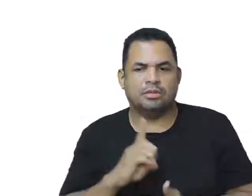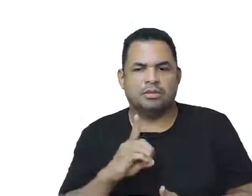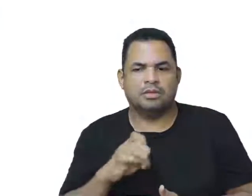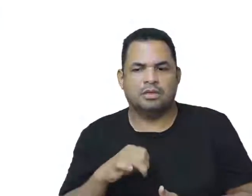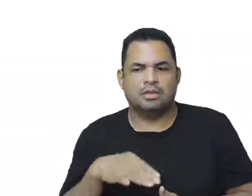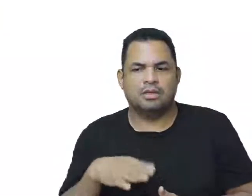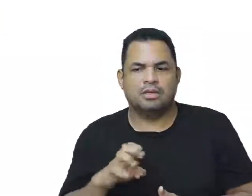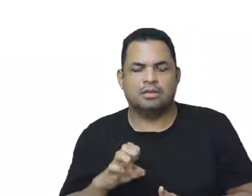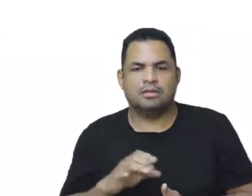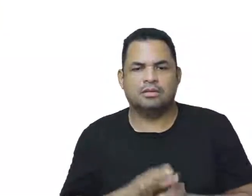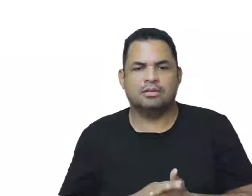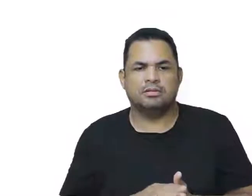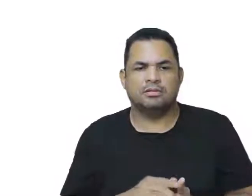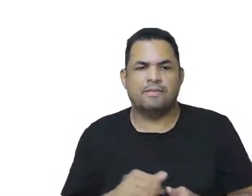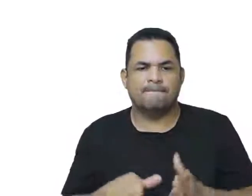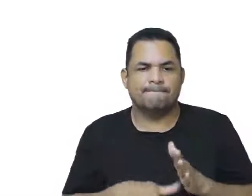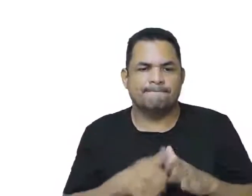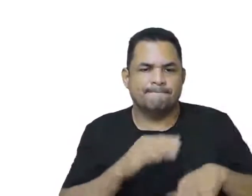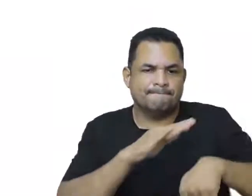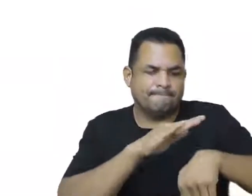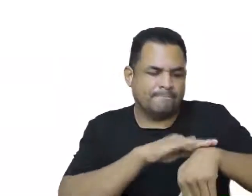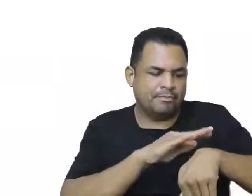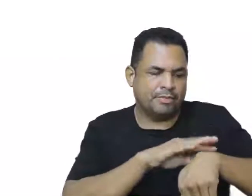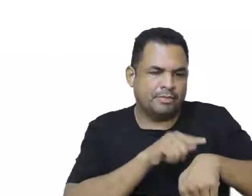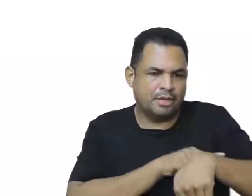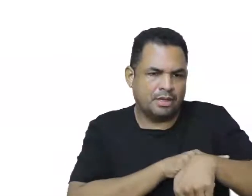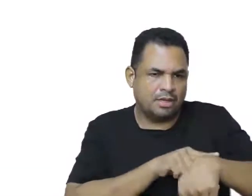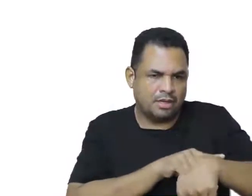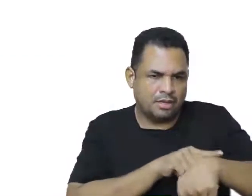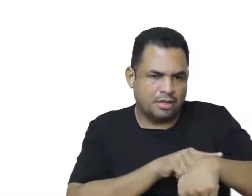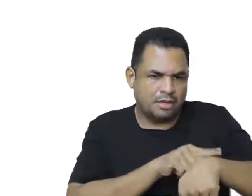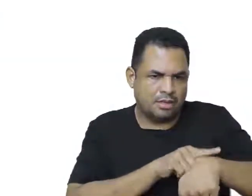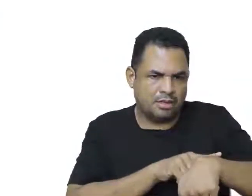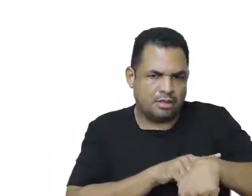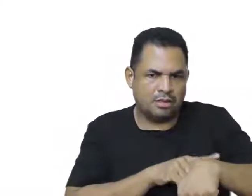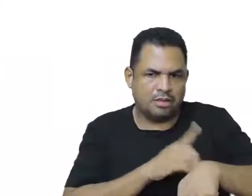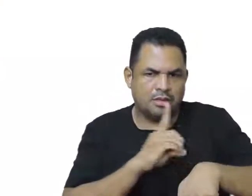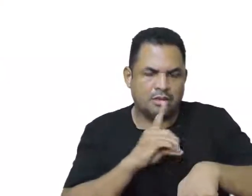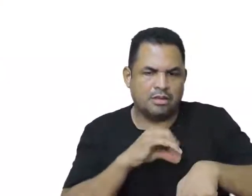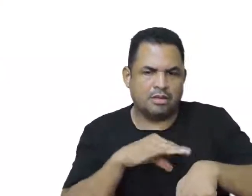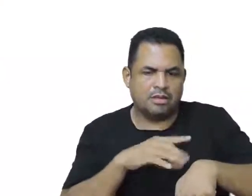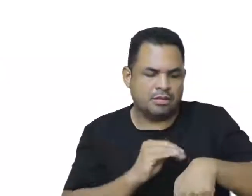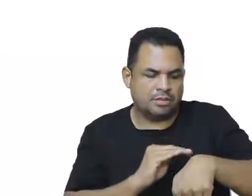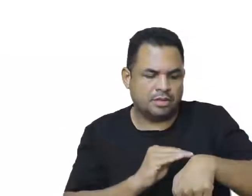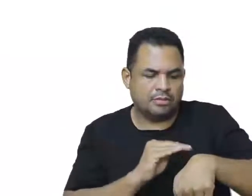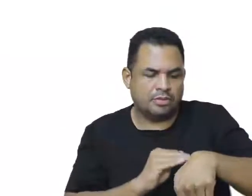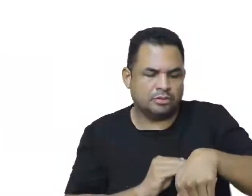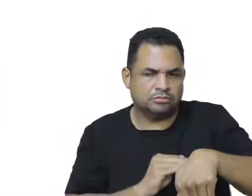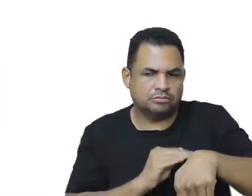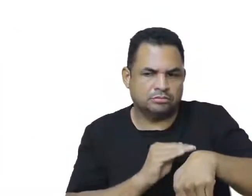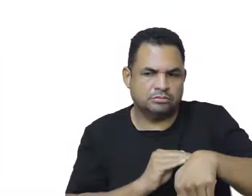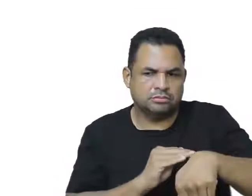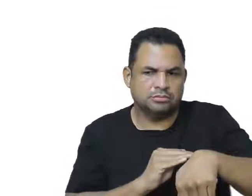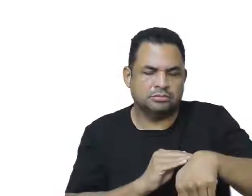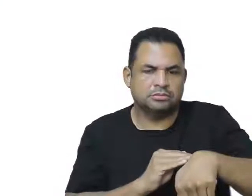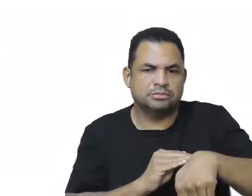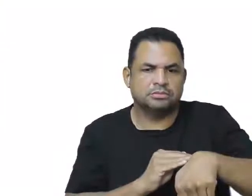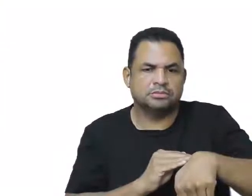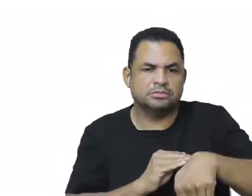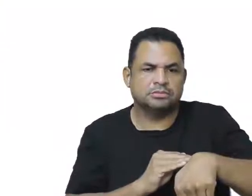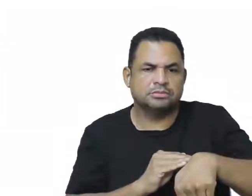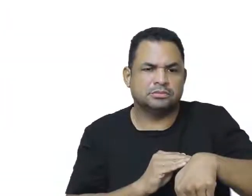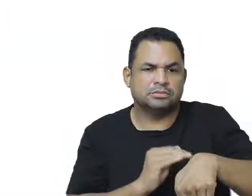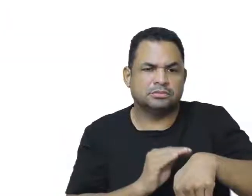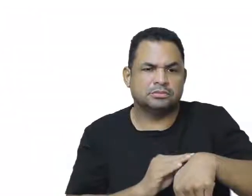né? Epiderme é essa primeira porção. A derme é logo abaixo, né? E o que